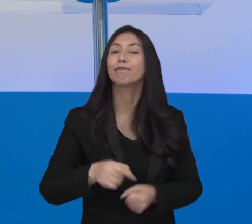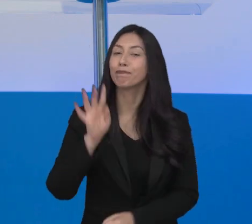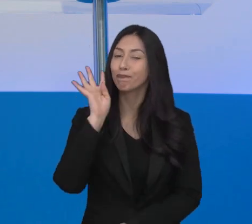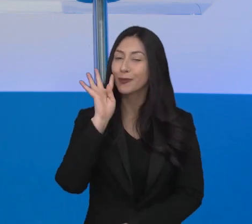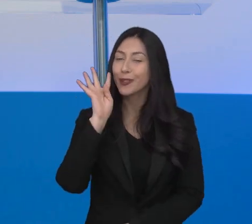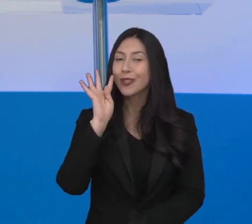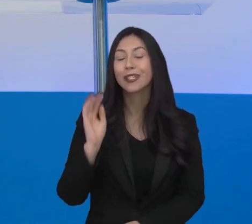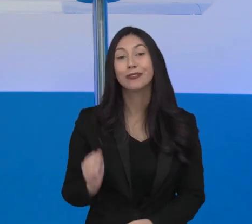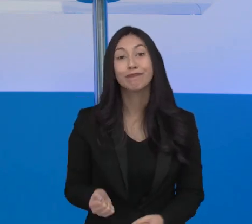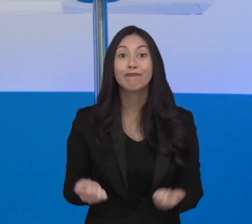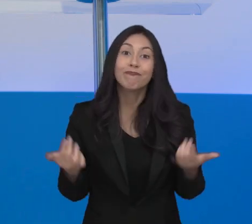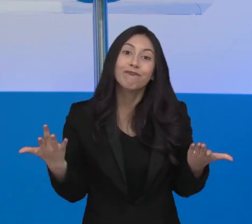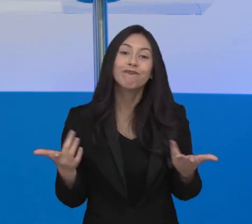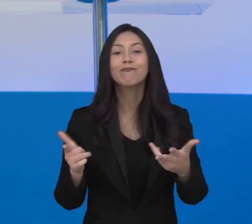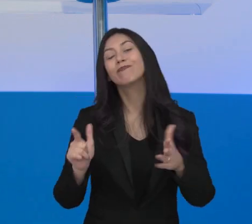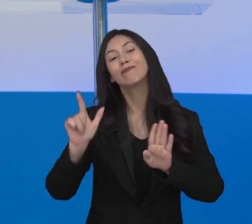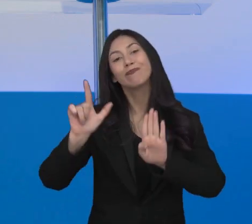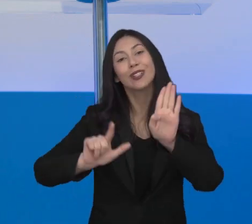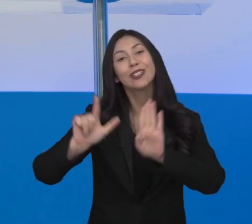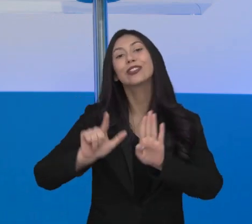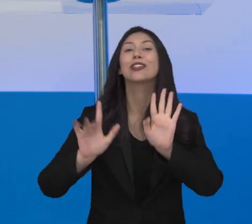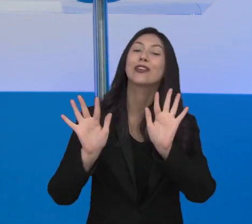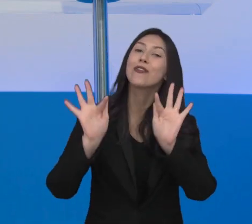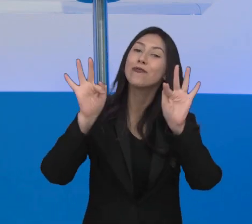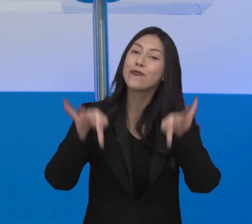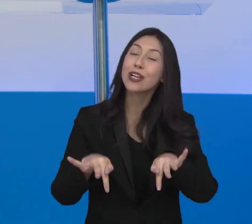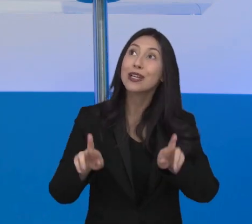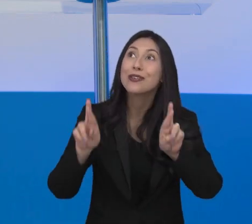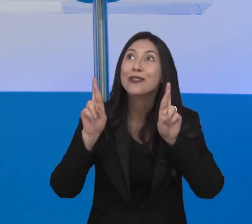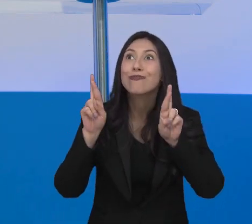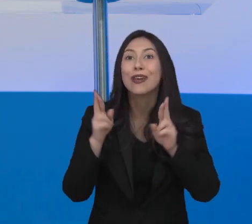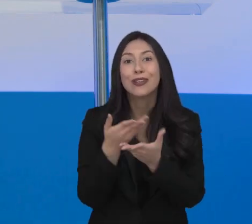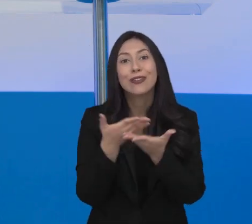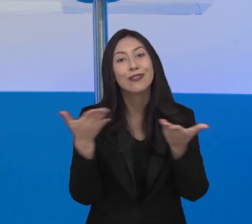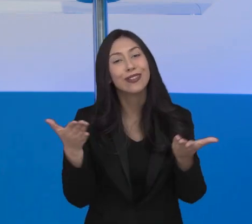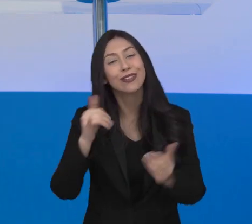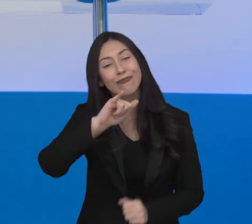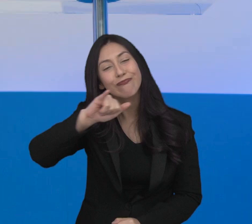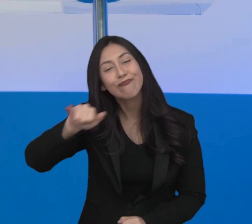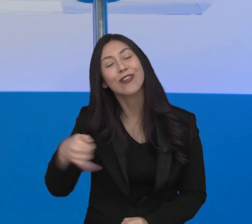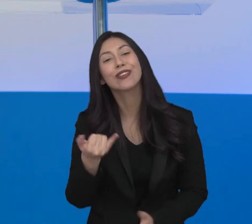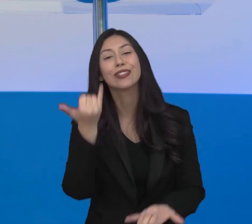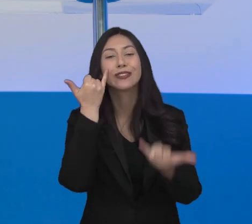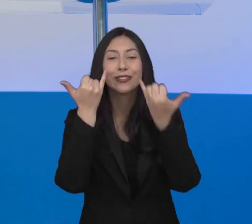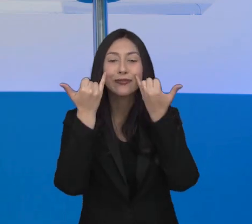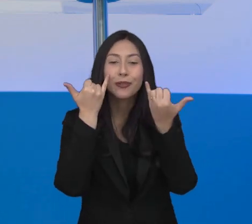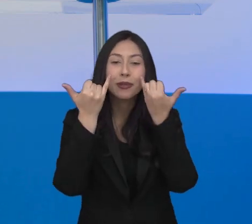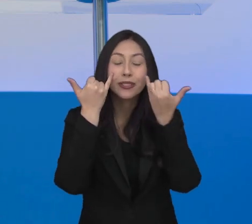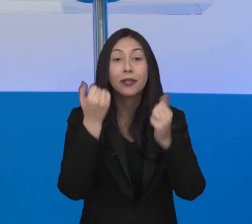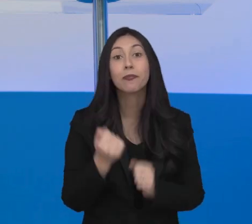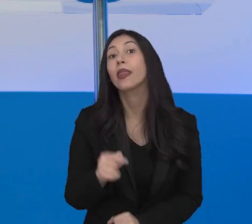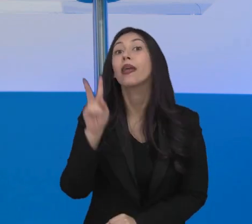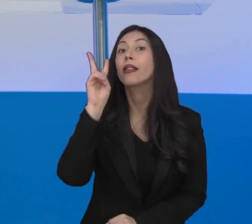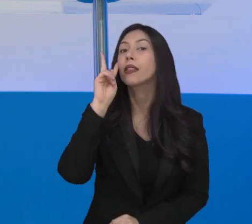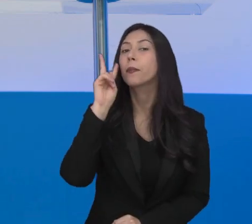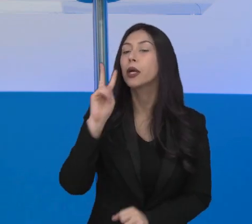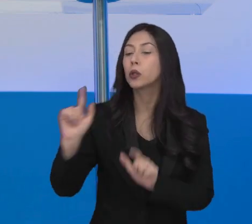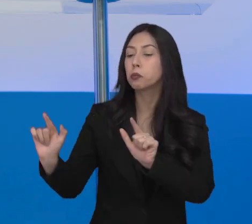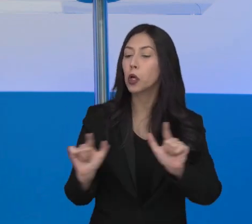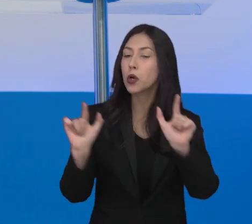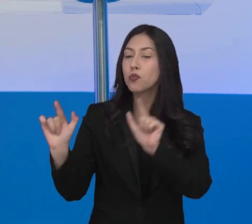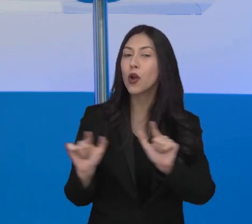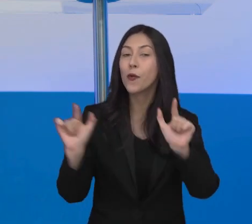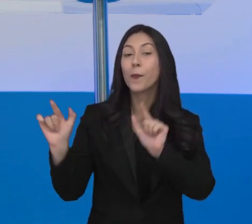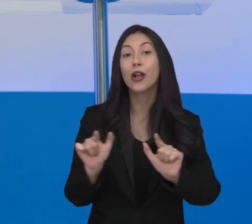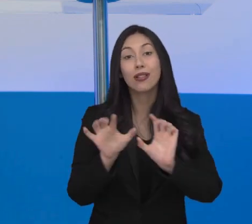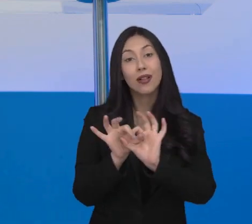da nossa cidade. Muito bacana. É isso, pessoal. O Boletim Legislativo fica por aqui. Espero que você tenha aproveitado as informações. Eu lembro que